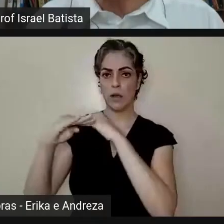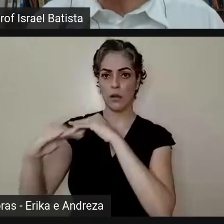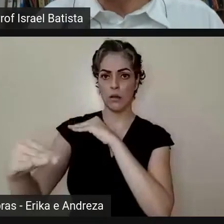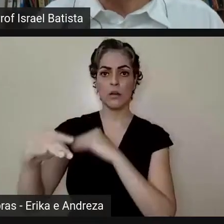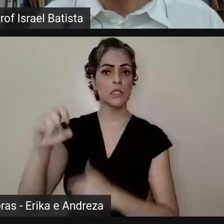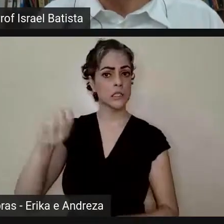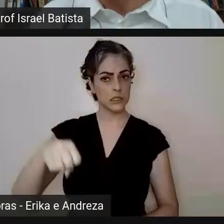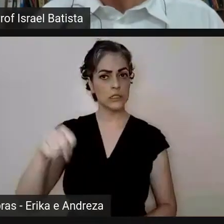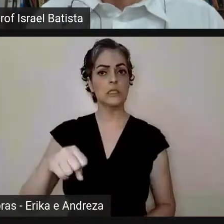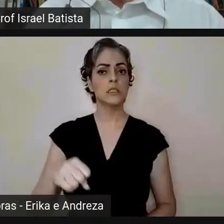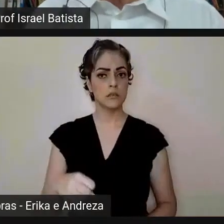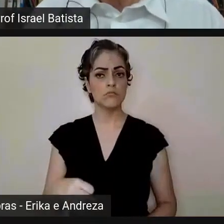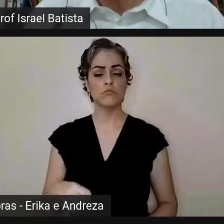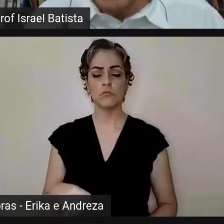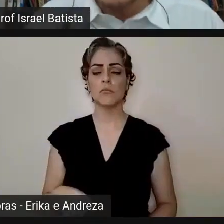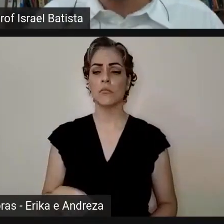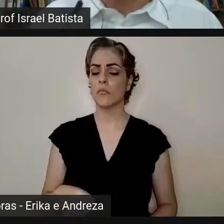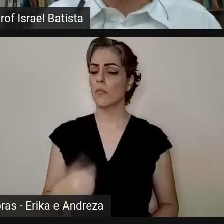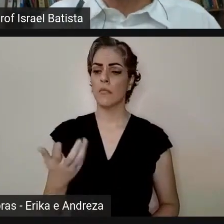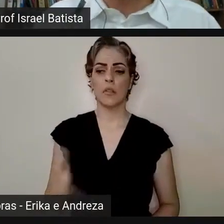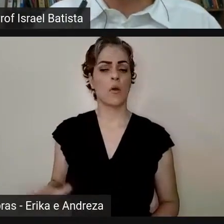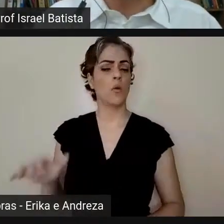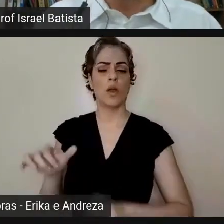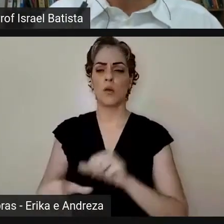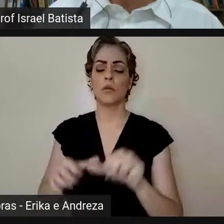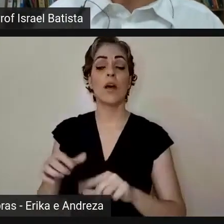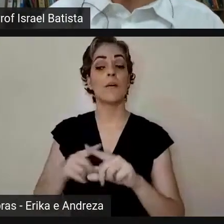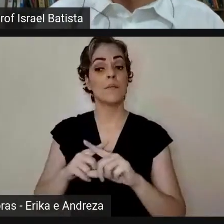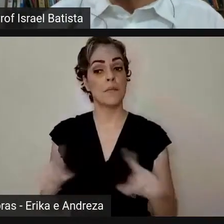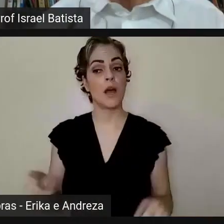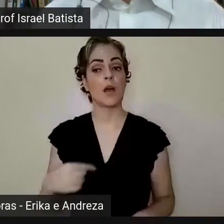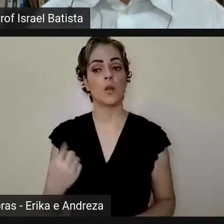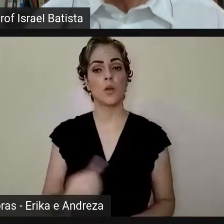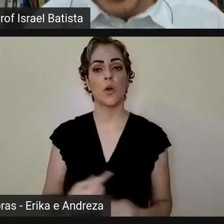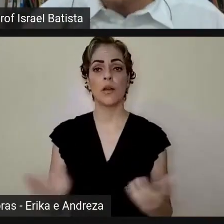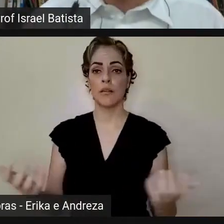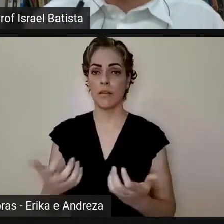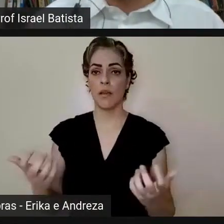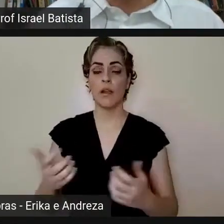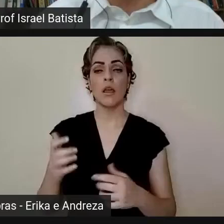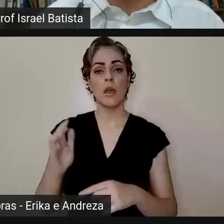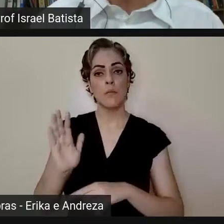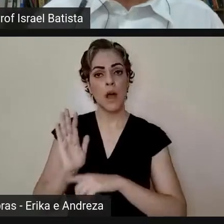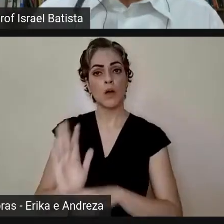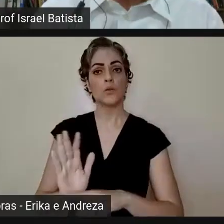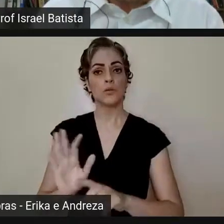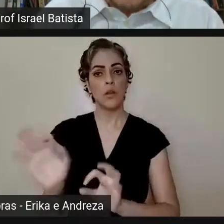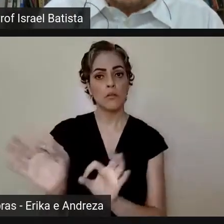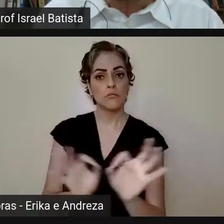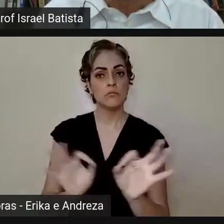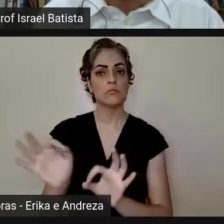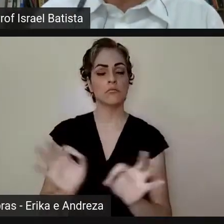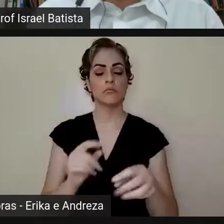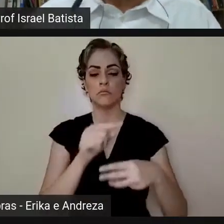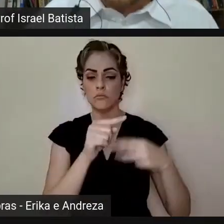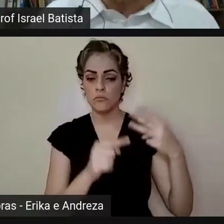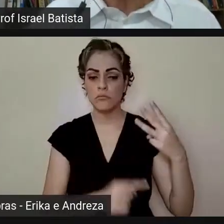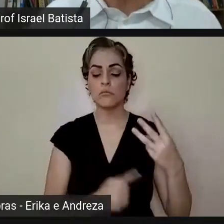mas nós queremos participar da construção do que vai complementar essa estabilidade para